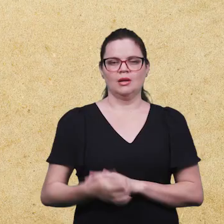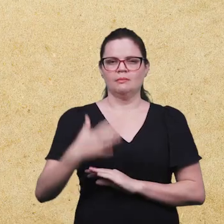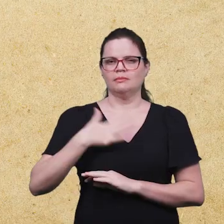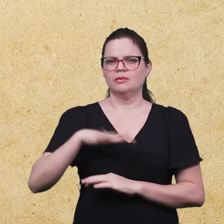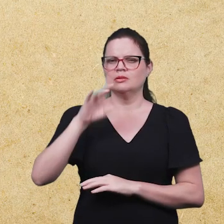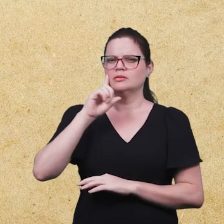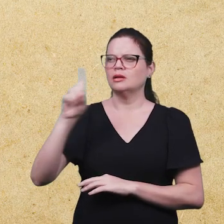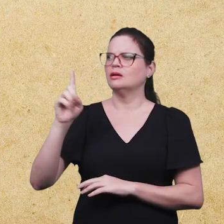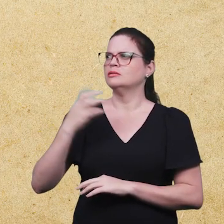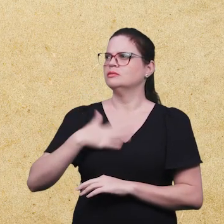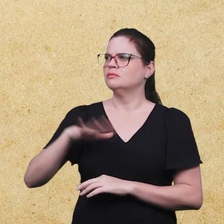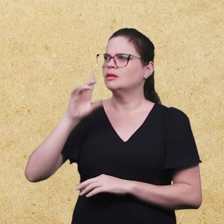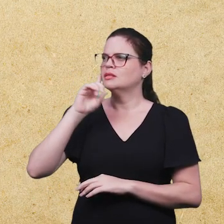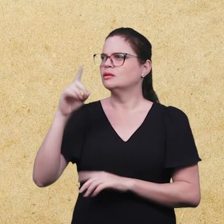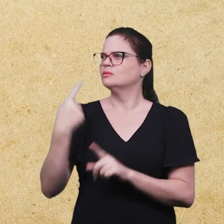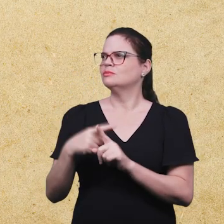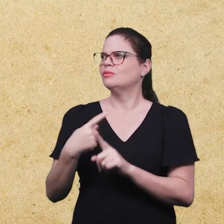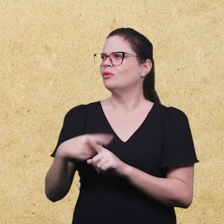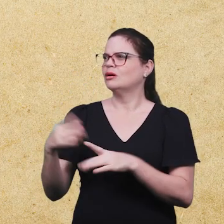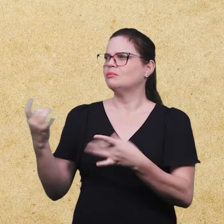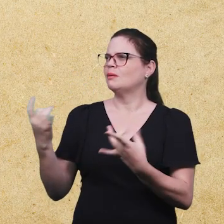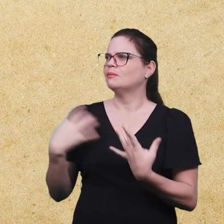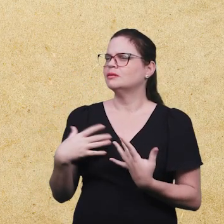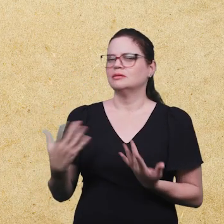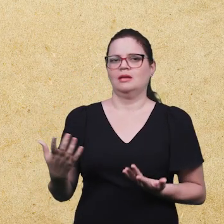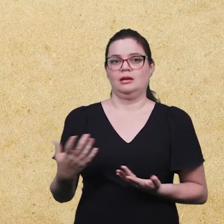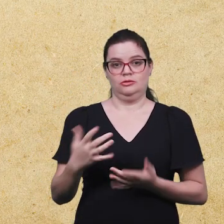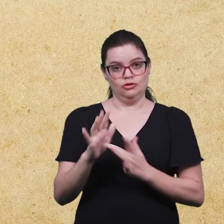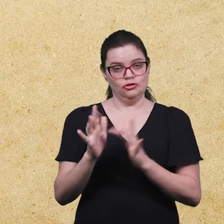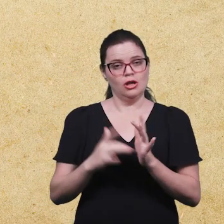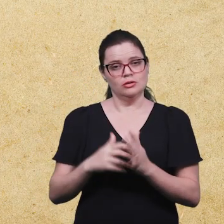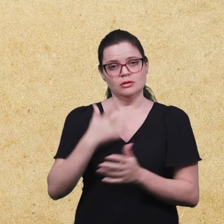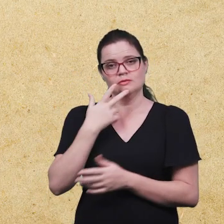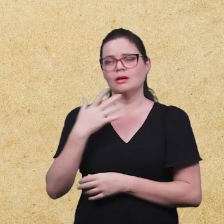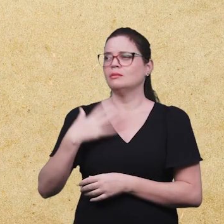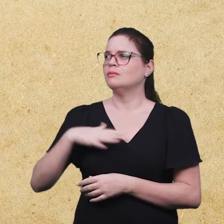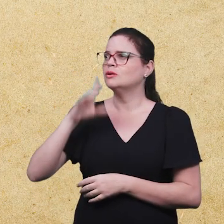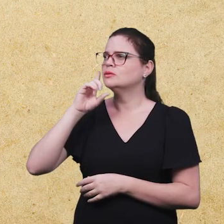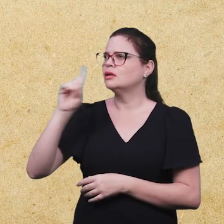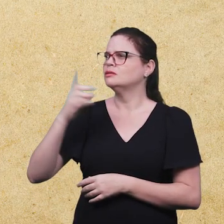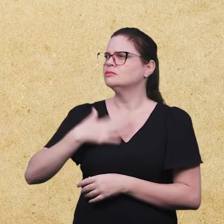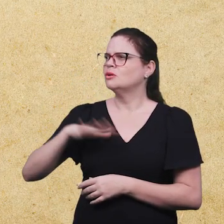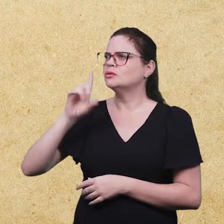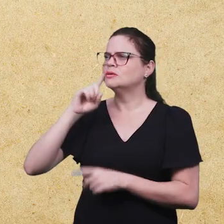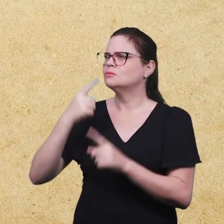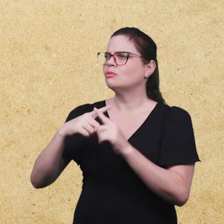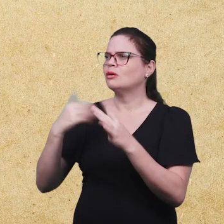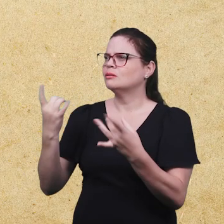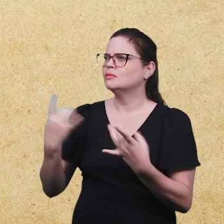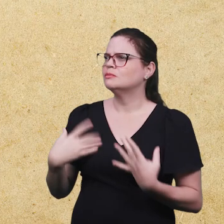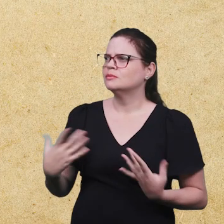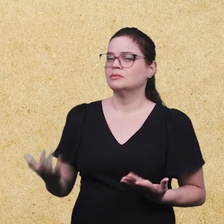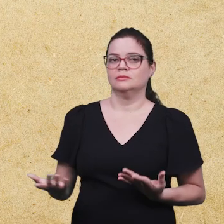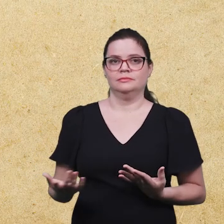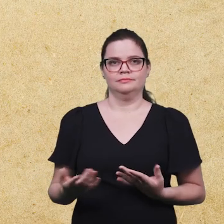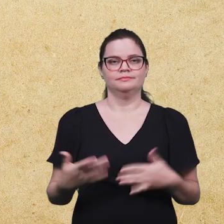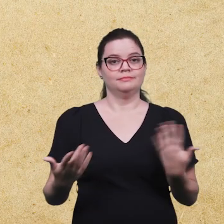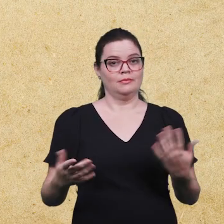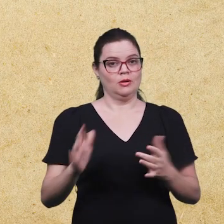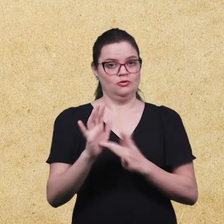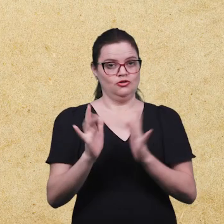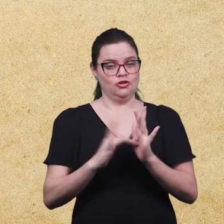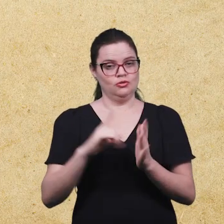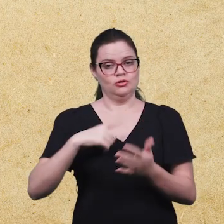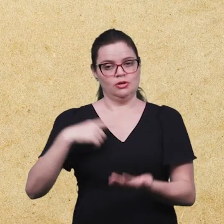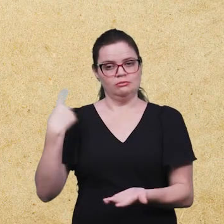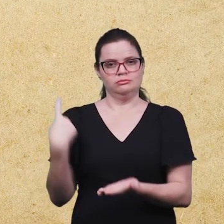meu, por que me desamparaste? Então, Jesus tinha um pacto